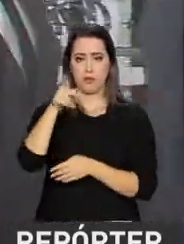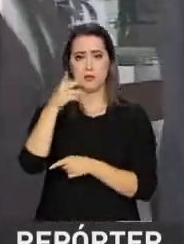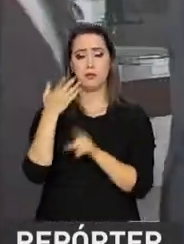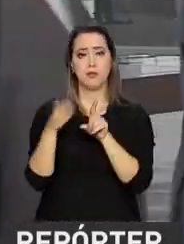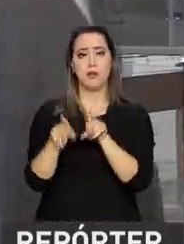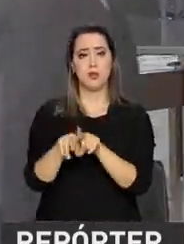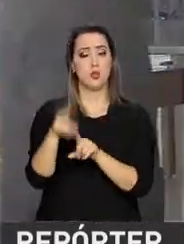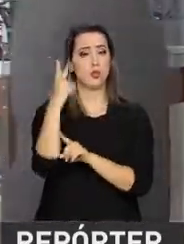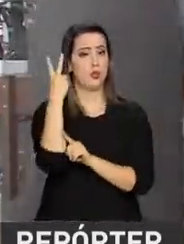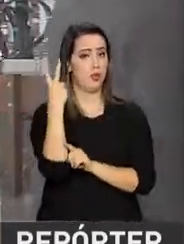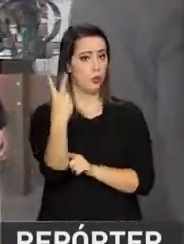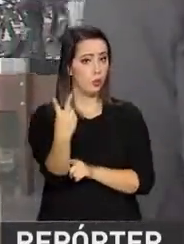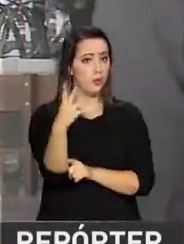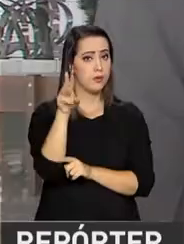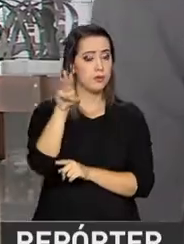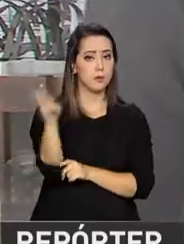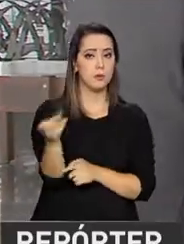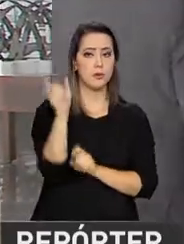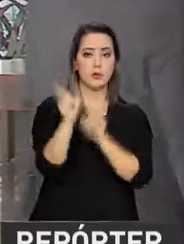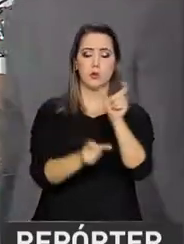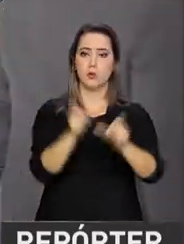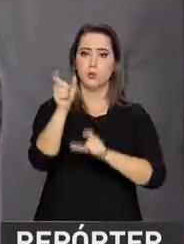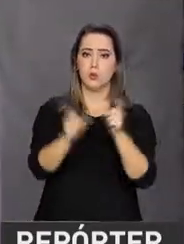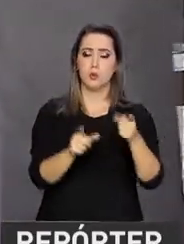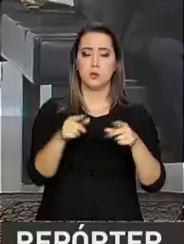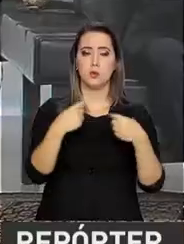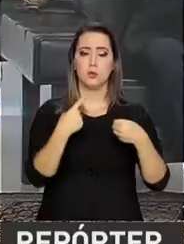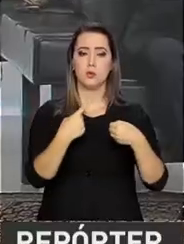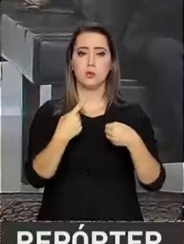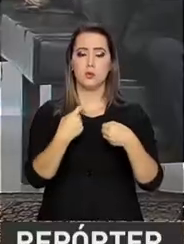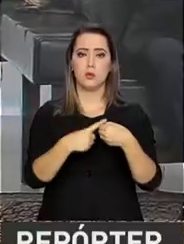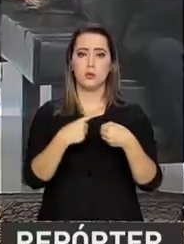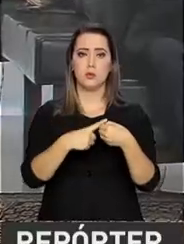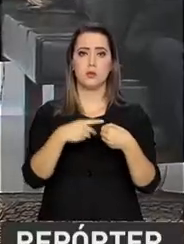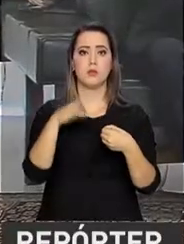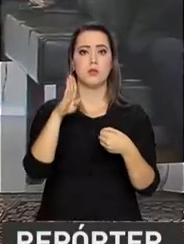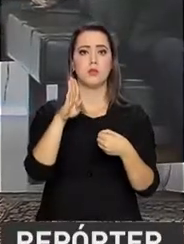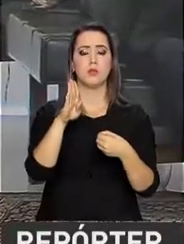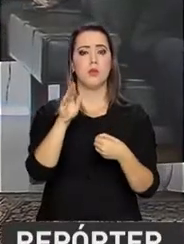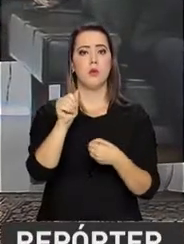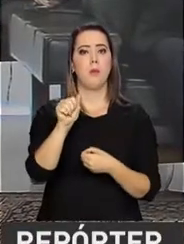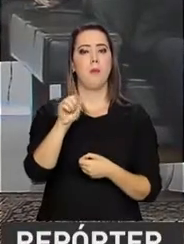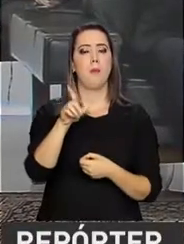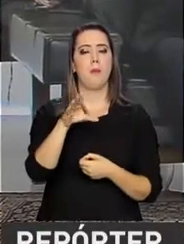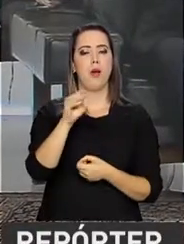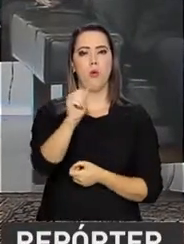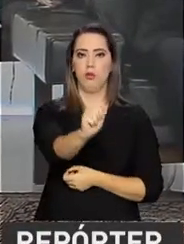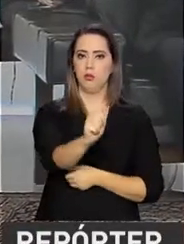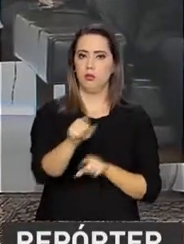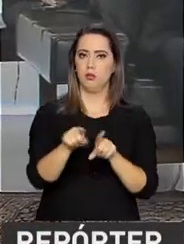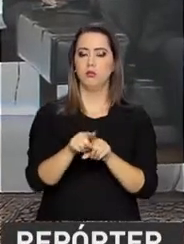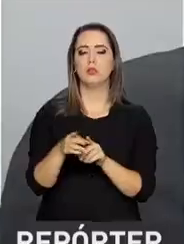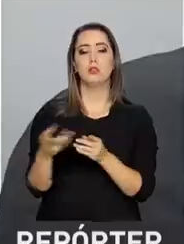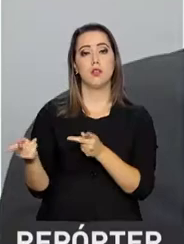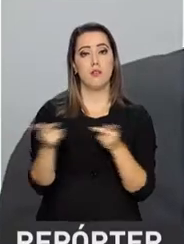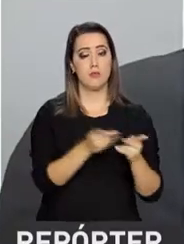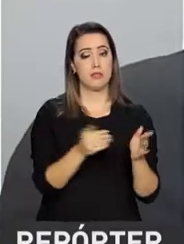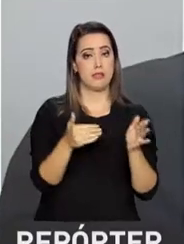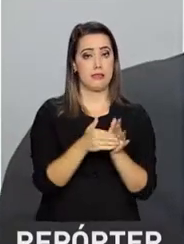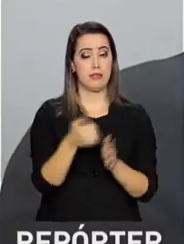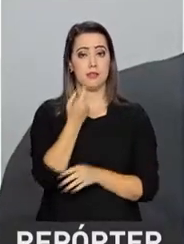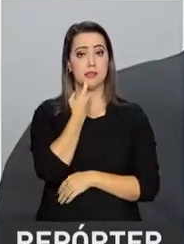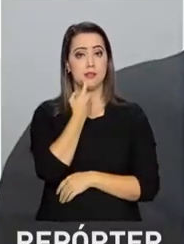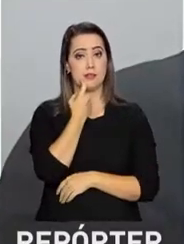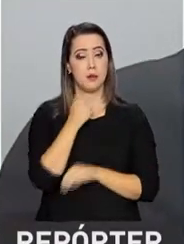2 milhões de habitantes na região dos balcãs na europa está em visita oficial ao brasil até a próxima sexta feira é a primeira